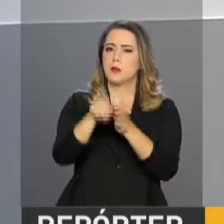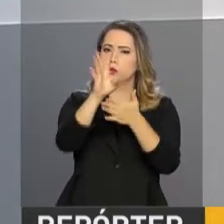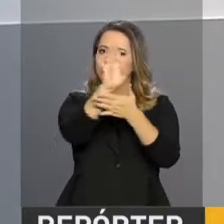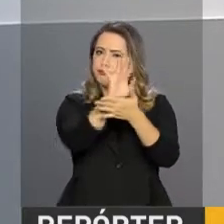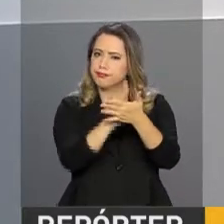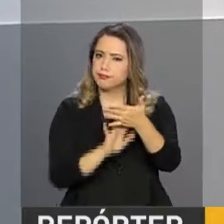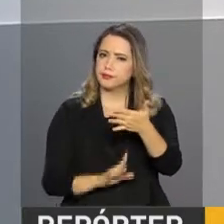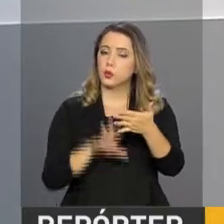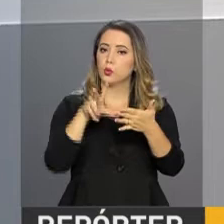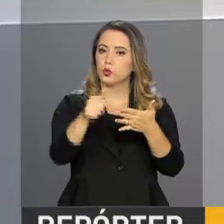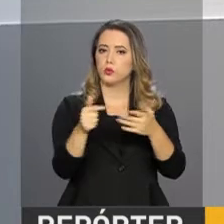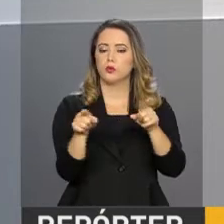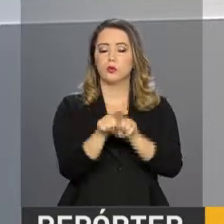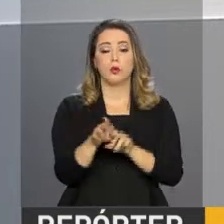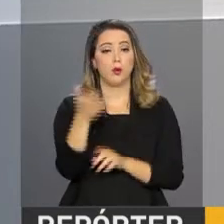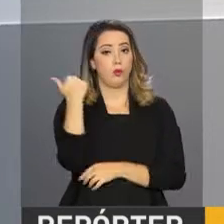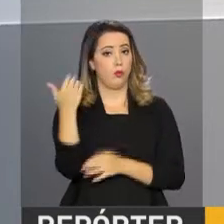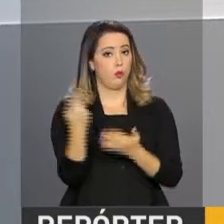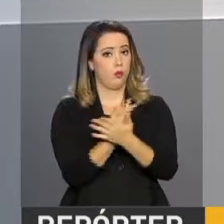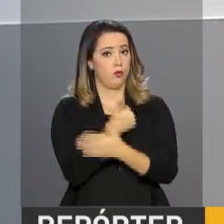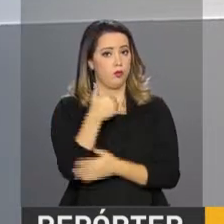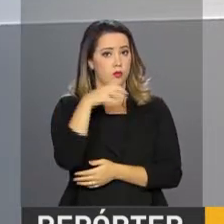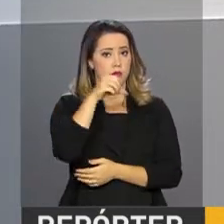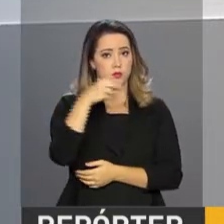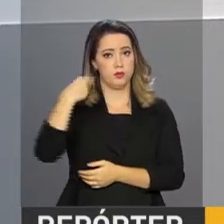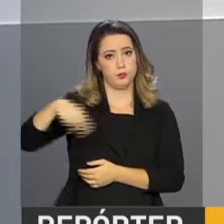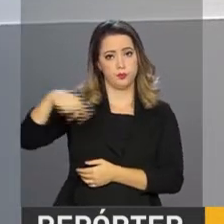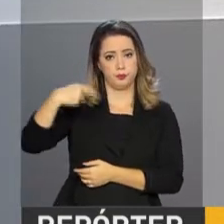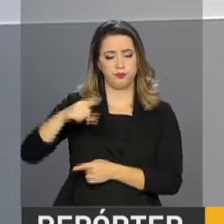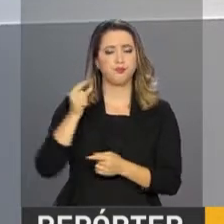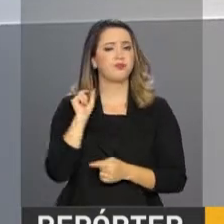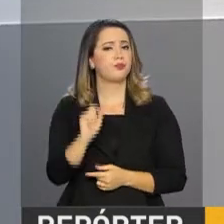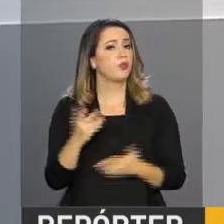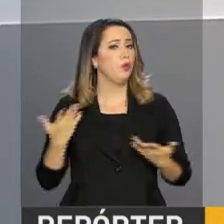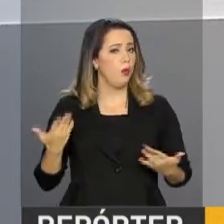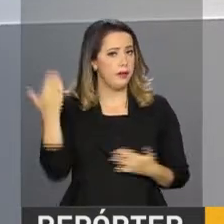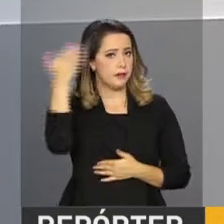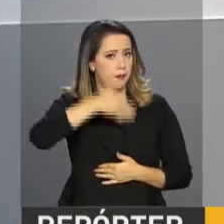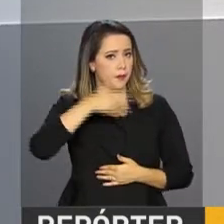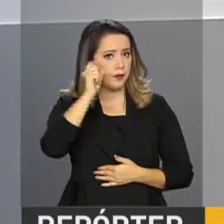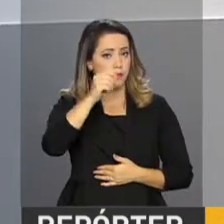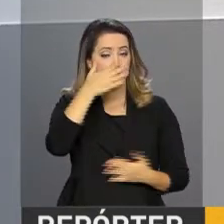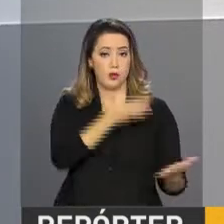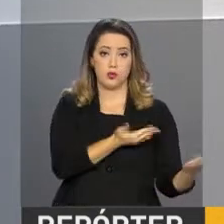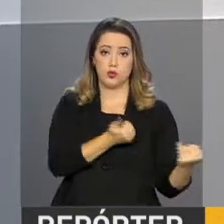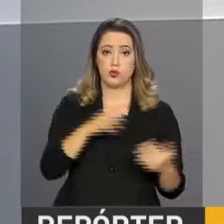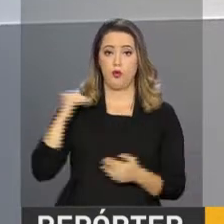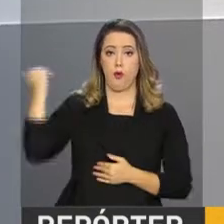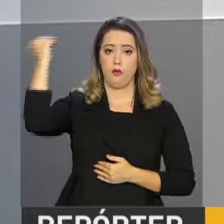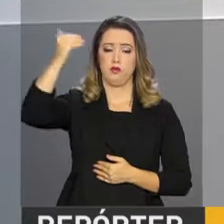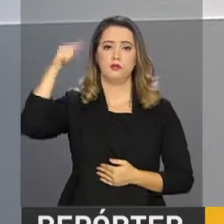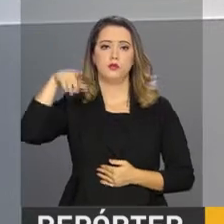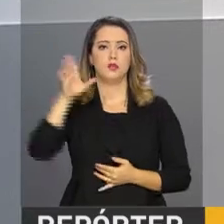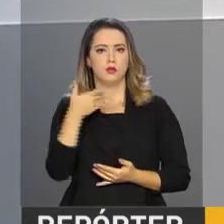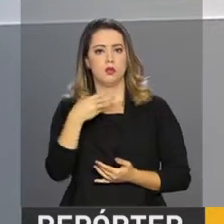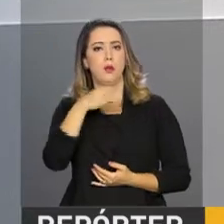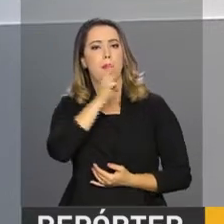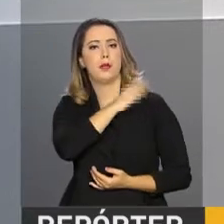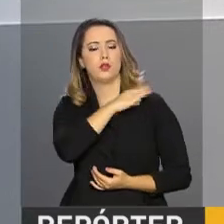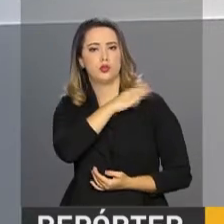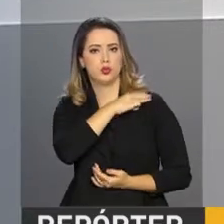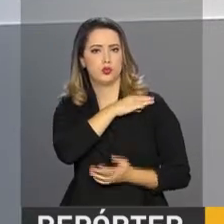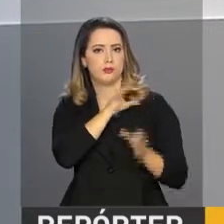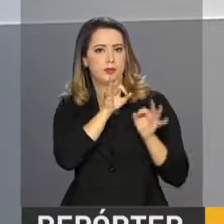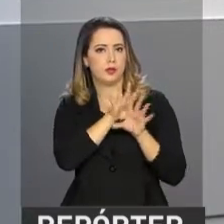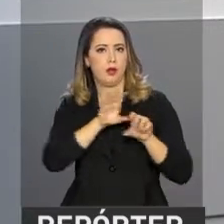aplicado no dia 19 de novembro deste ano esse exame serve para que jovens e adultos tirem a certificação de conclusão do ensino